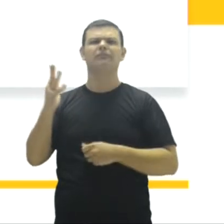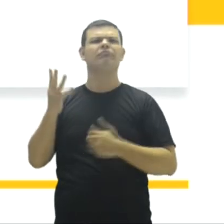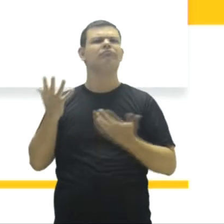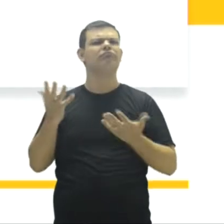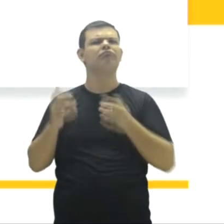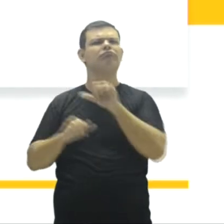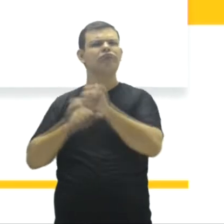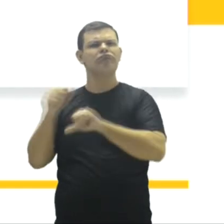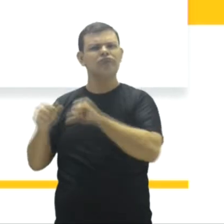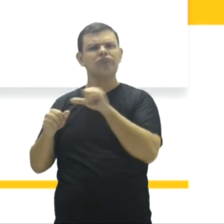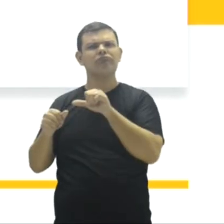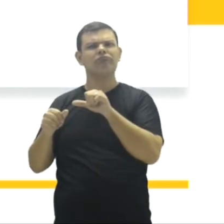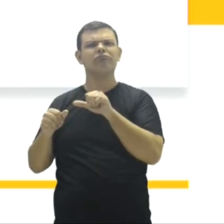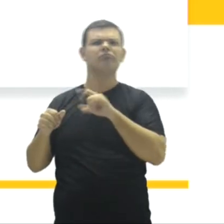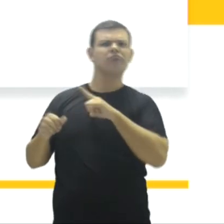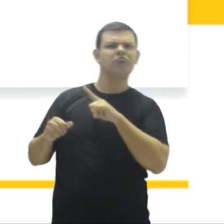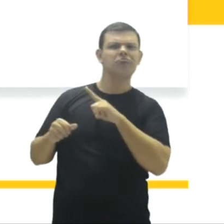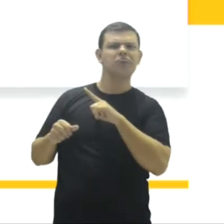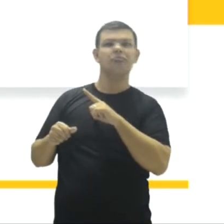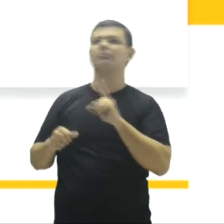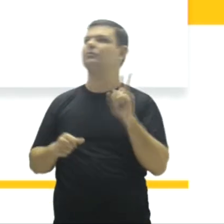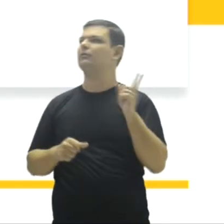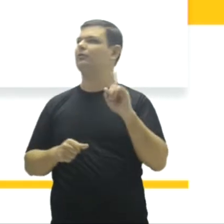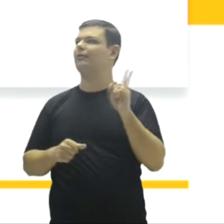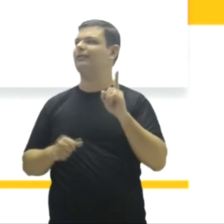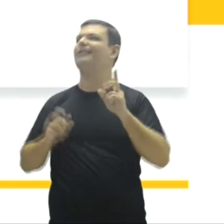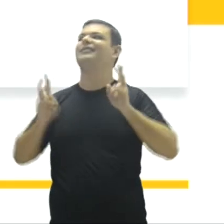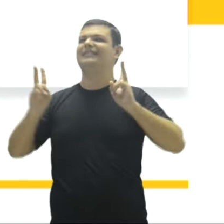algum momento? Em nenhum momento, crianças.